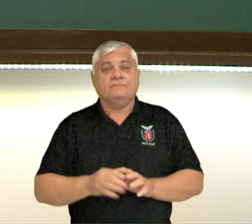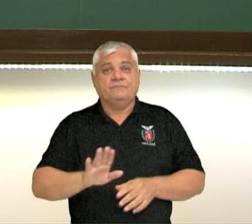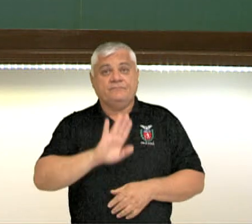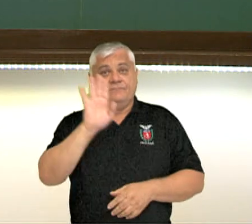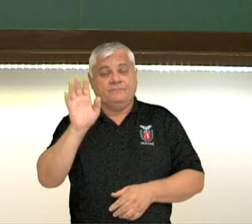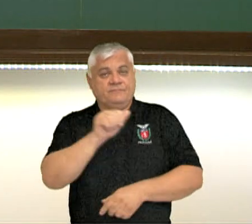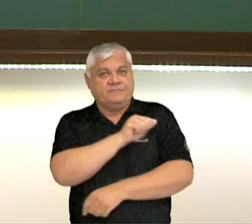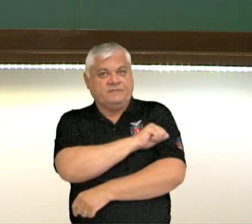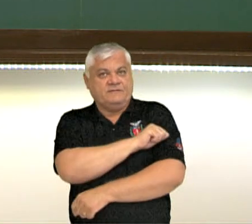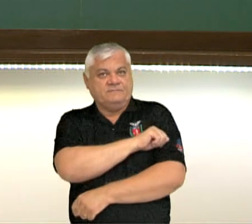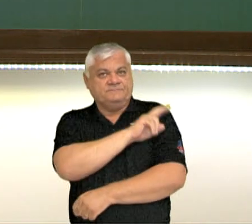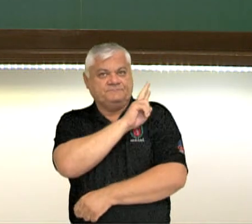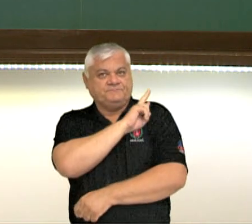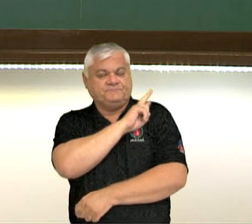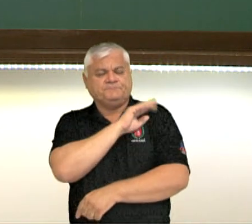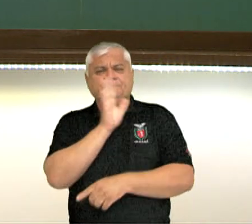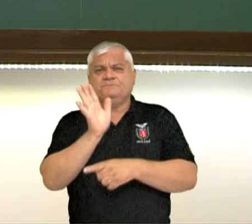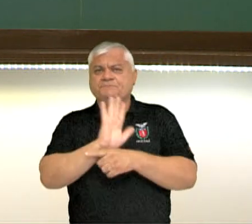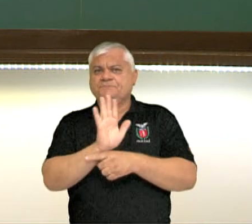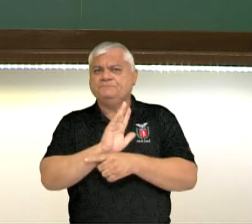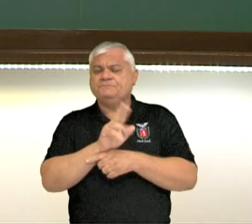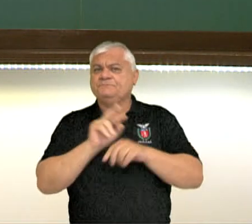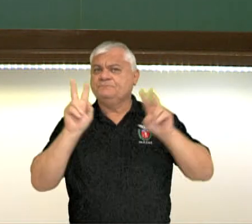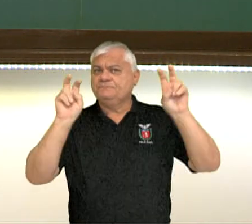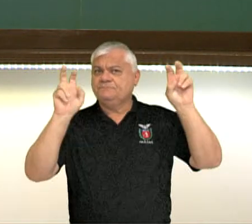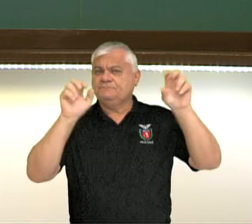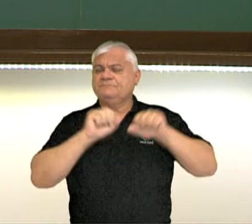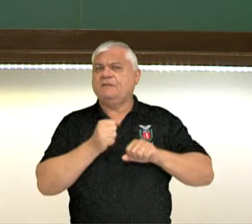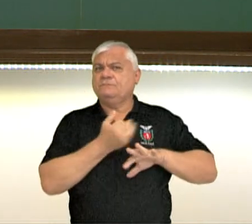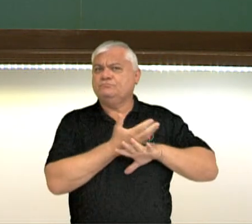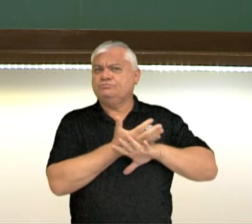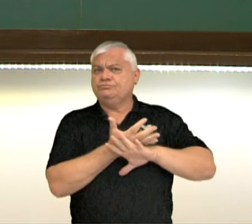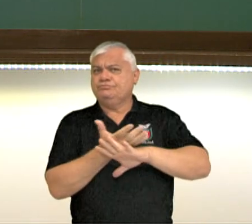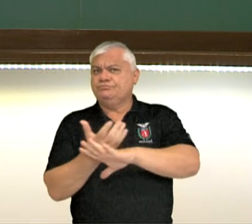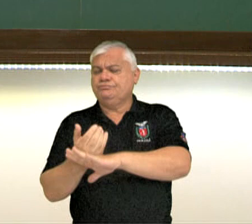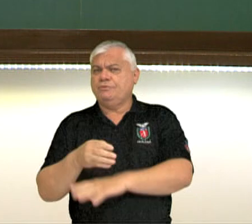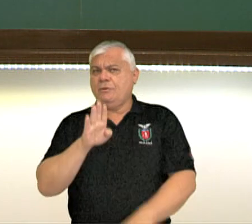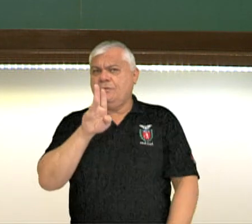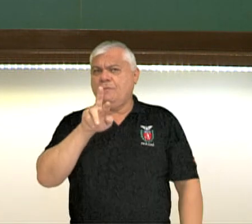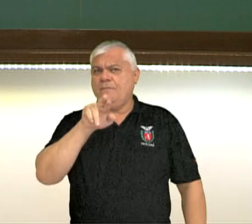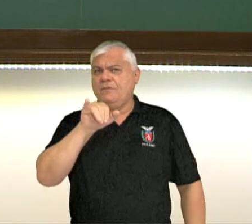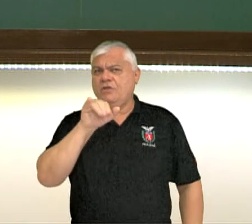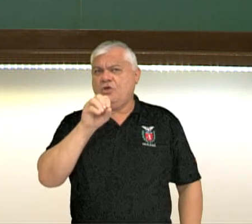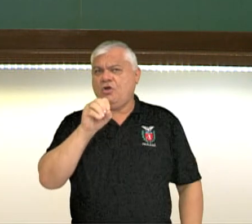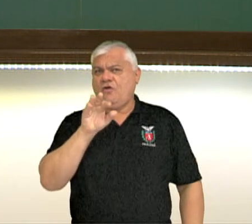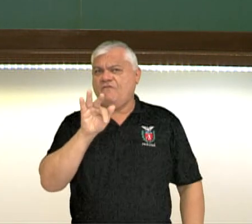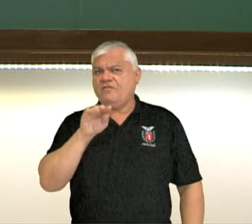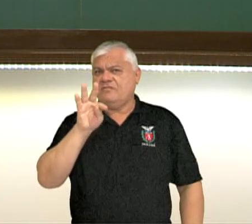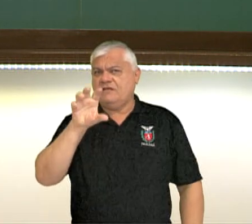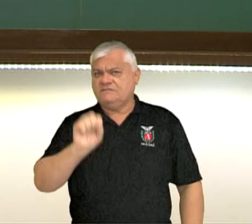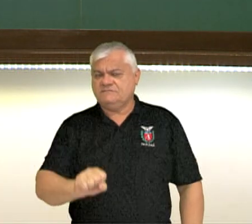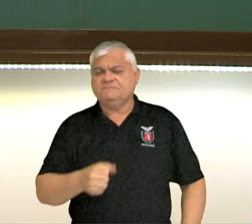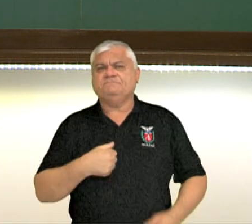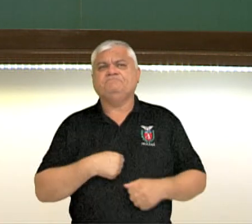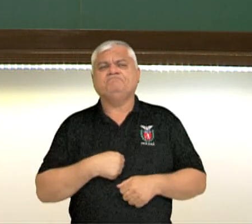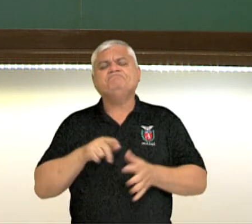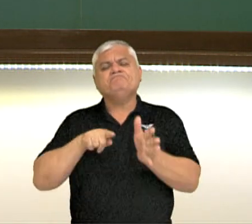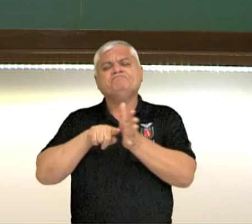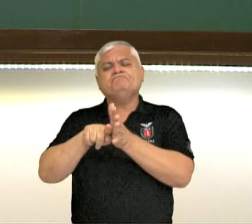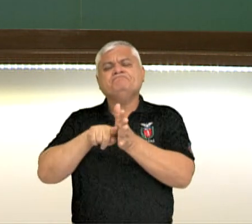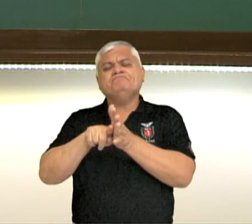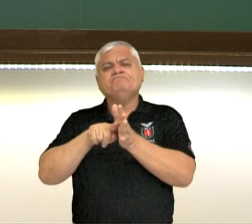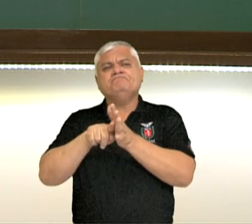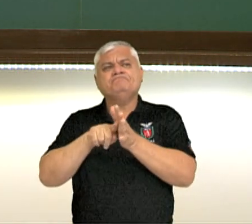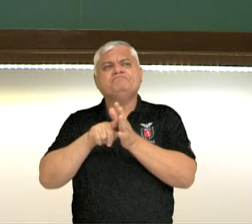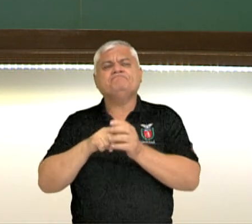Olá, estudantes da segunda série. Nesse vídeo vamos falar sobre as briófitas. Avaliando uma árvore filogenética, a gente